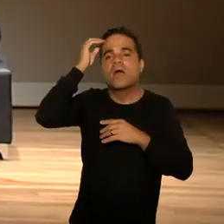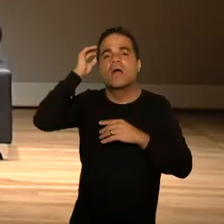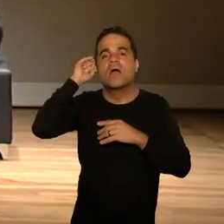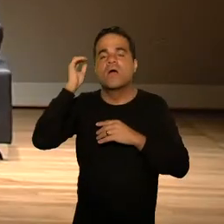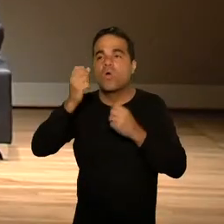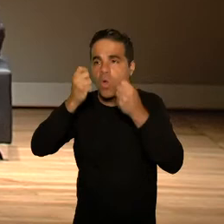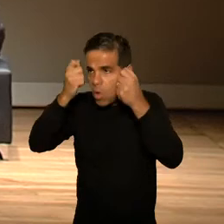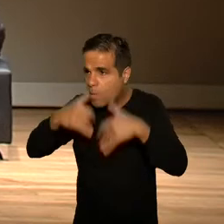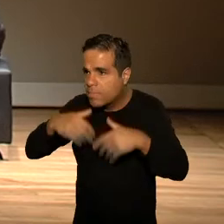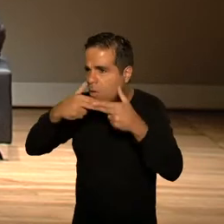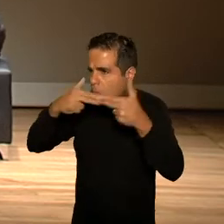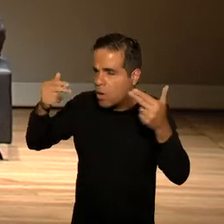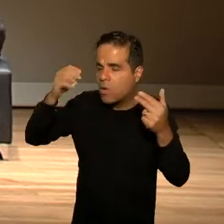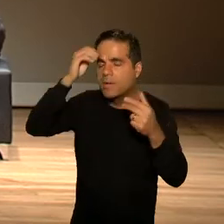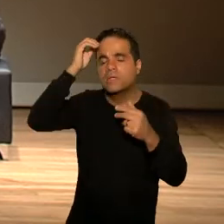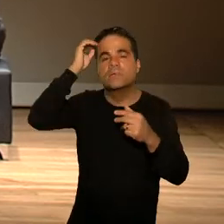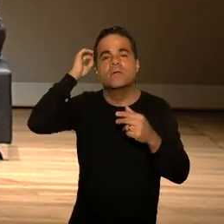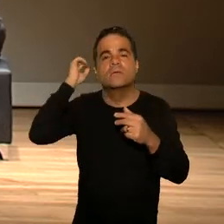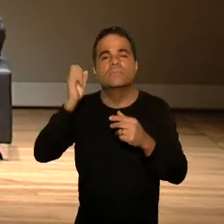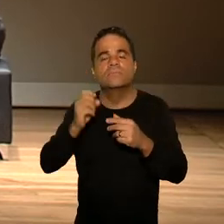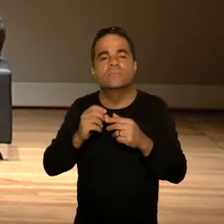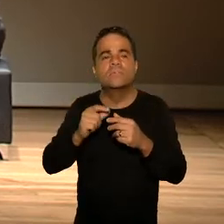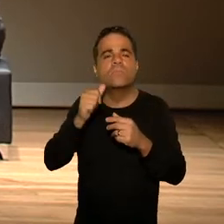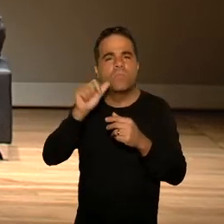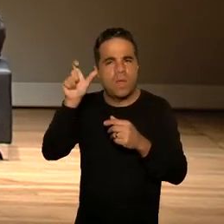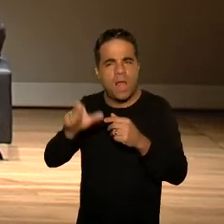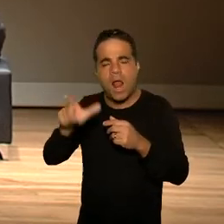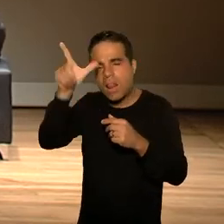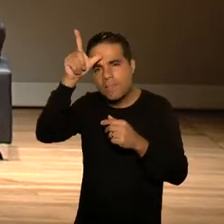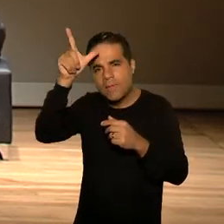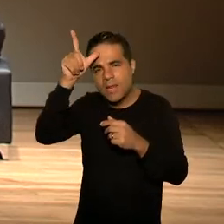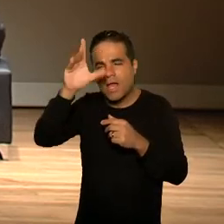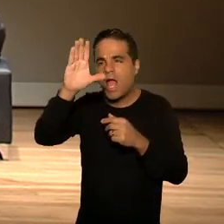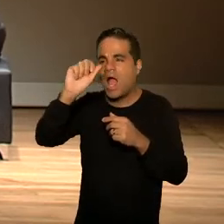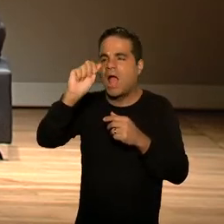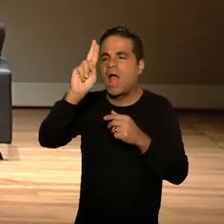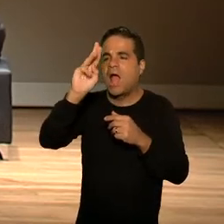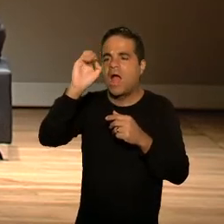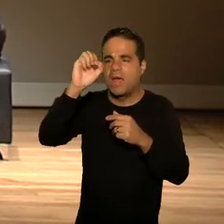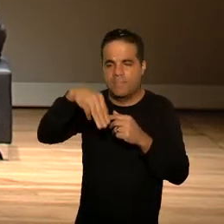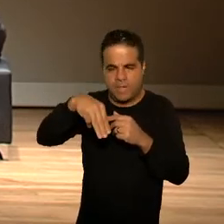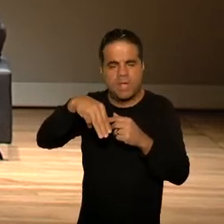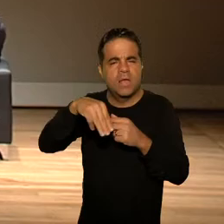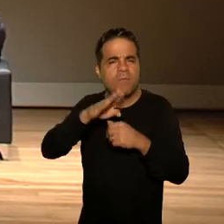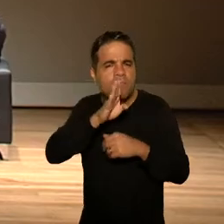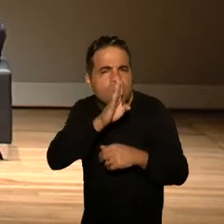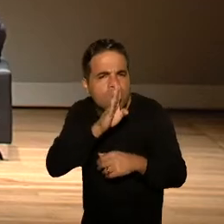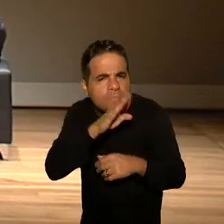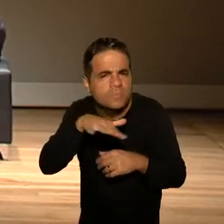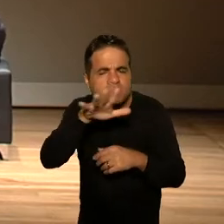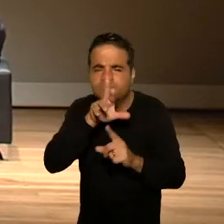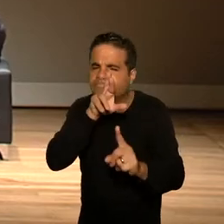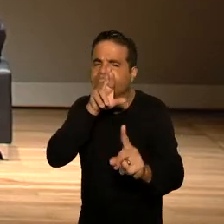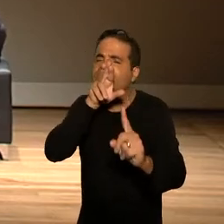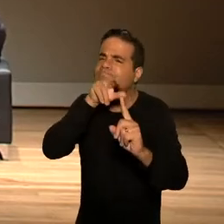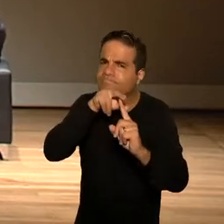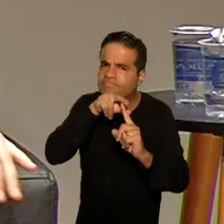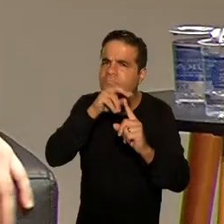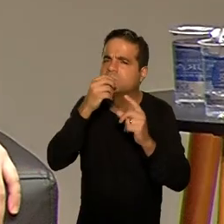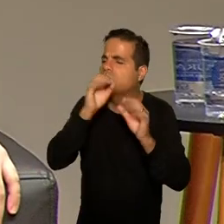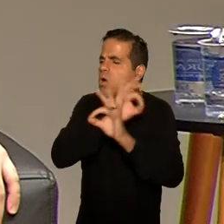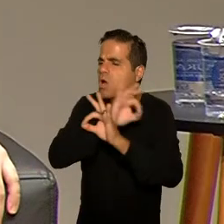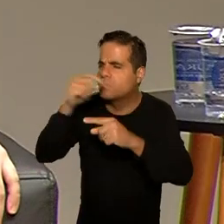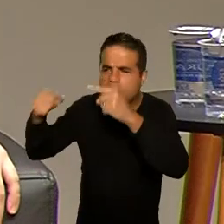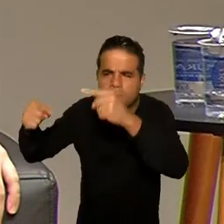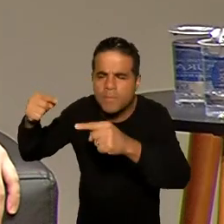assim eu lembrei aqui de uma mediadora alemã chamada Carmen mochi alguém que tem sido uma referência no